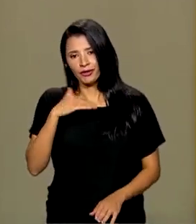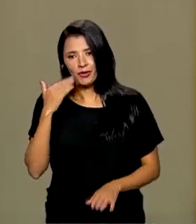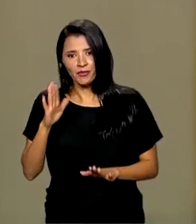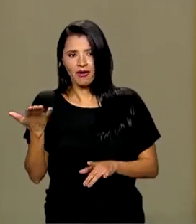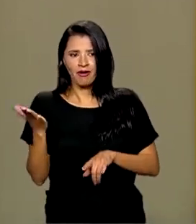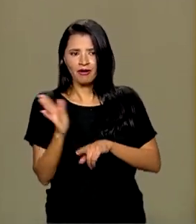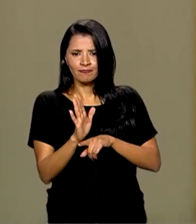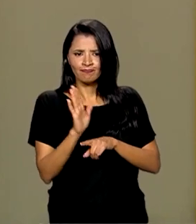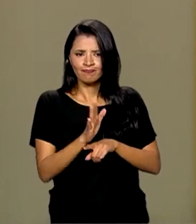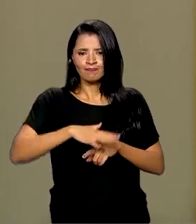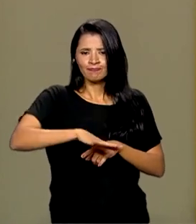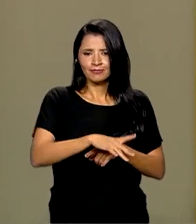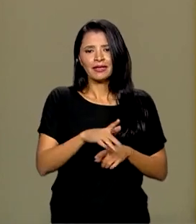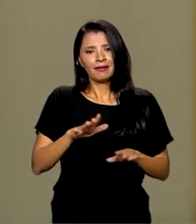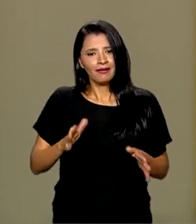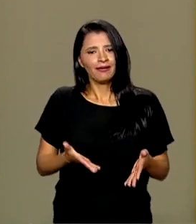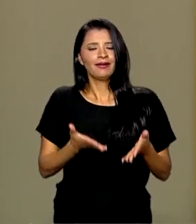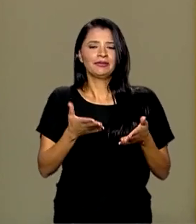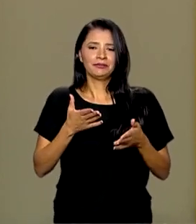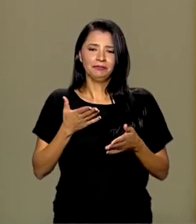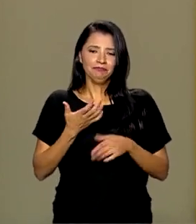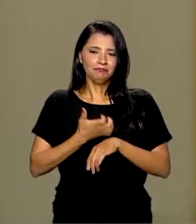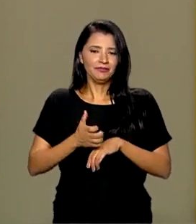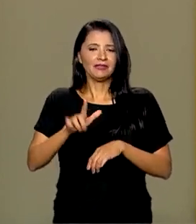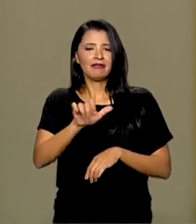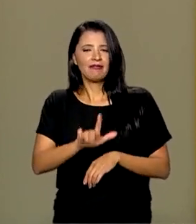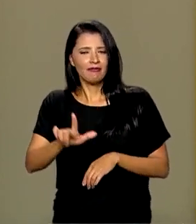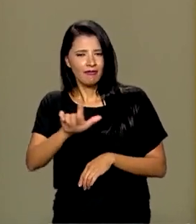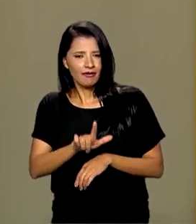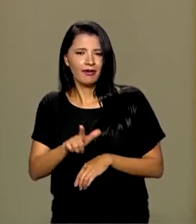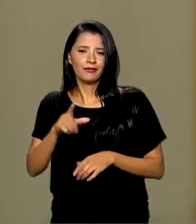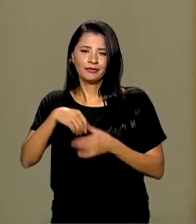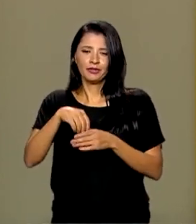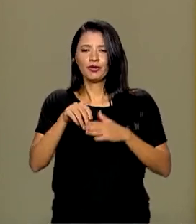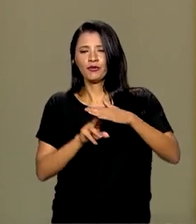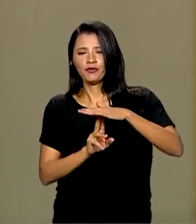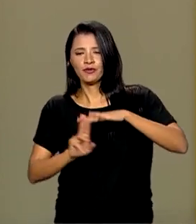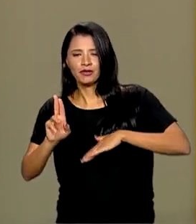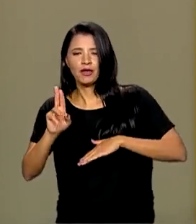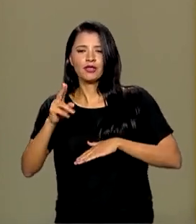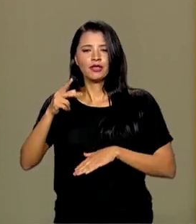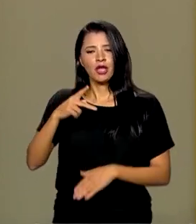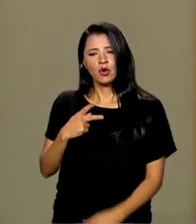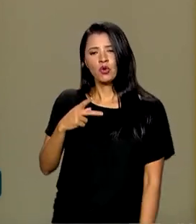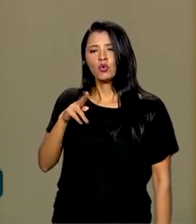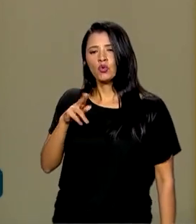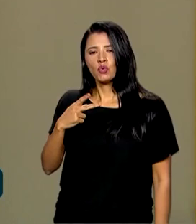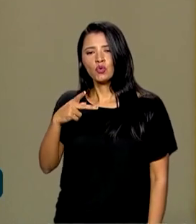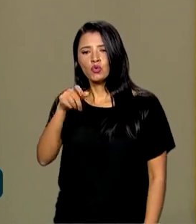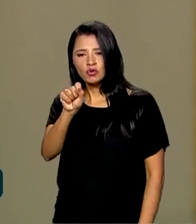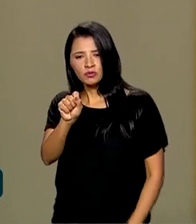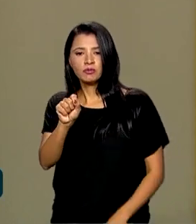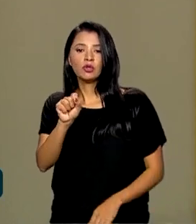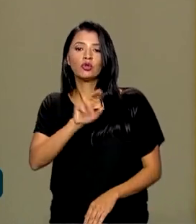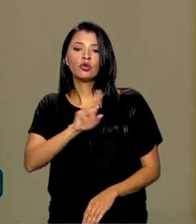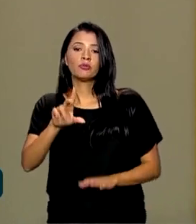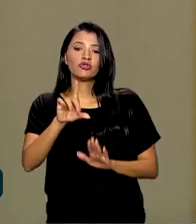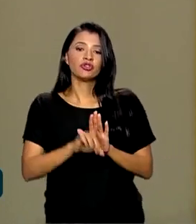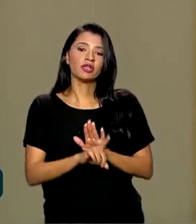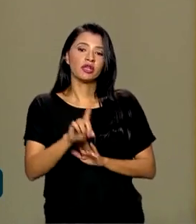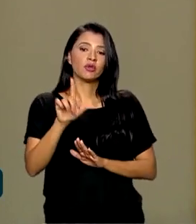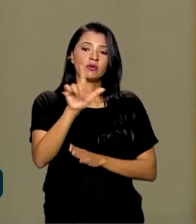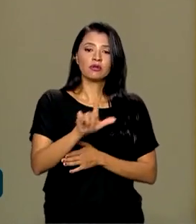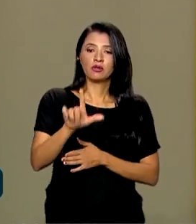contribuição, né, para os ensaios literários, né, na universidade, na USP, chamado Direito à Literatura. E ele diz que a literatura é um